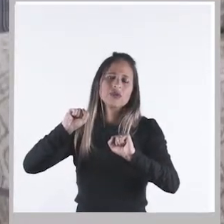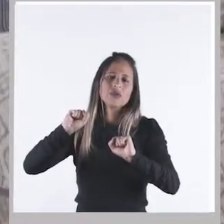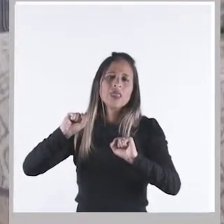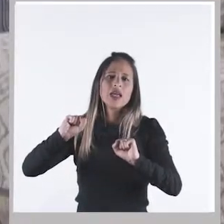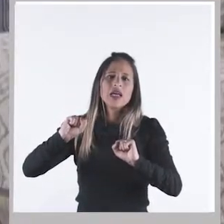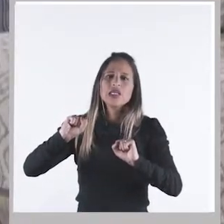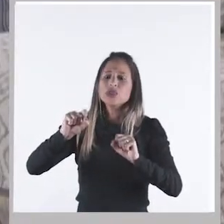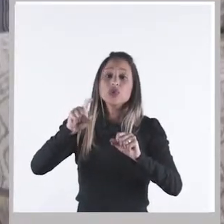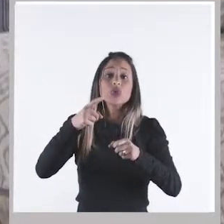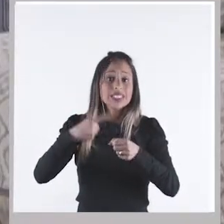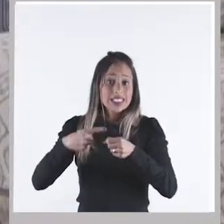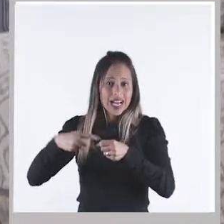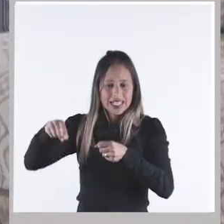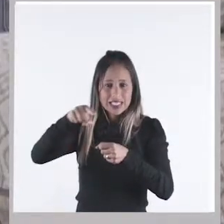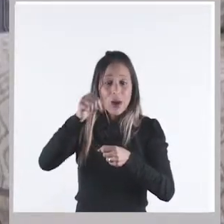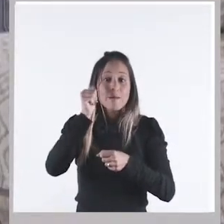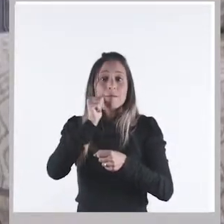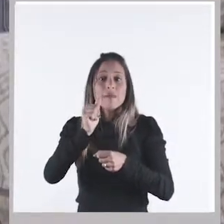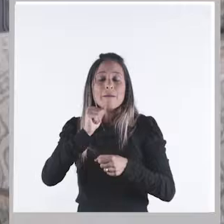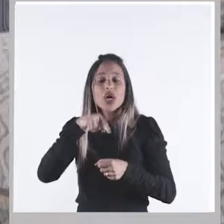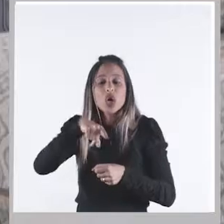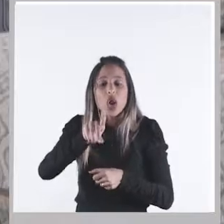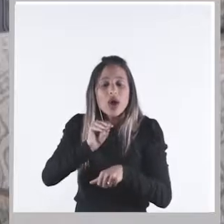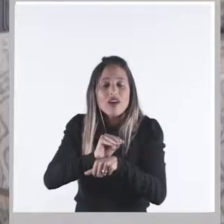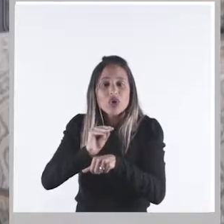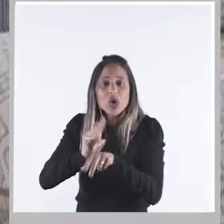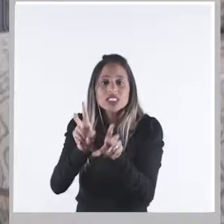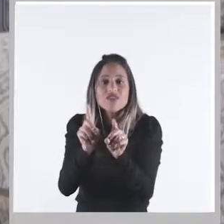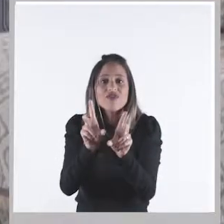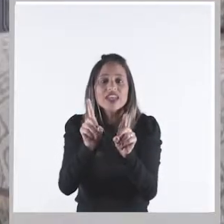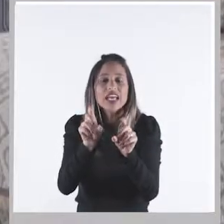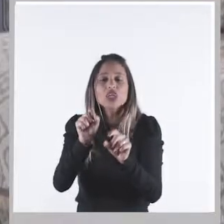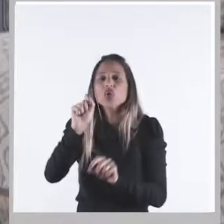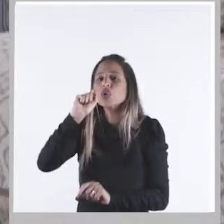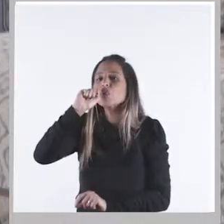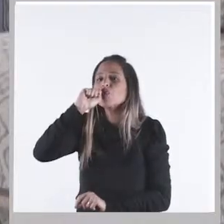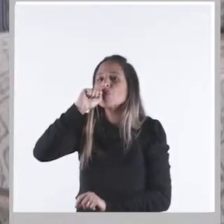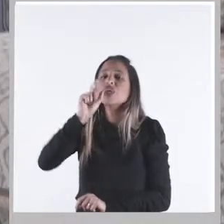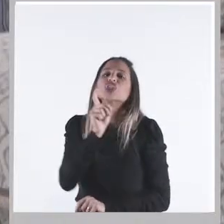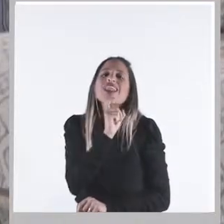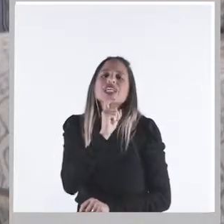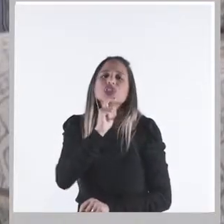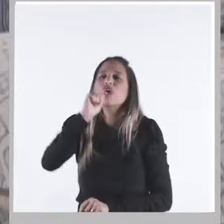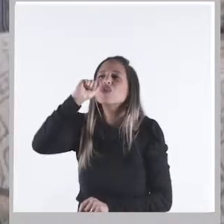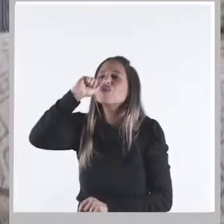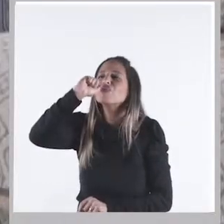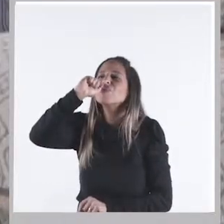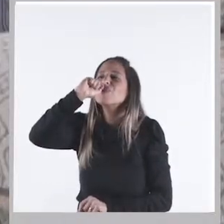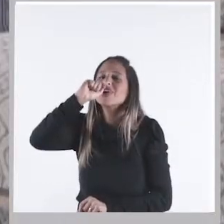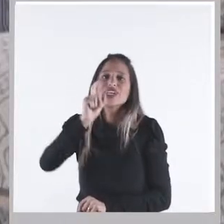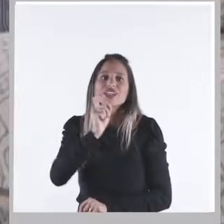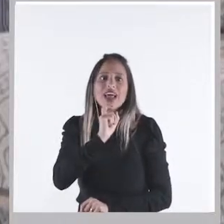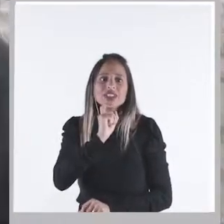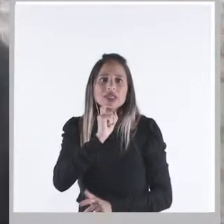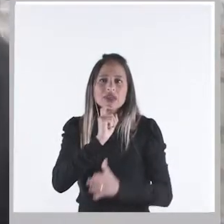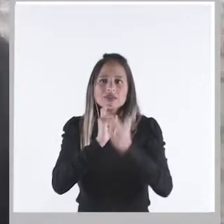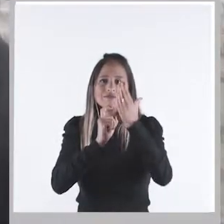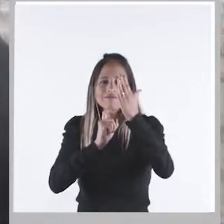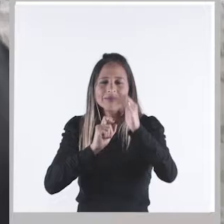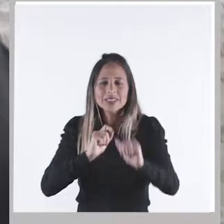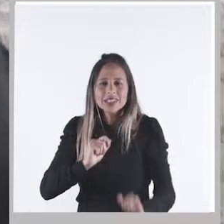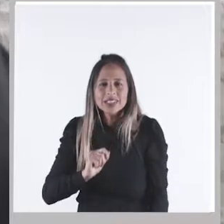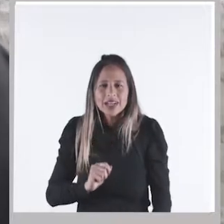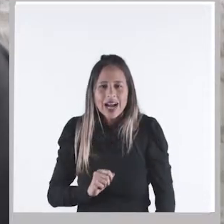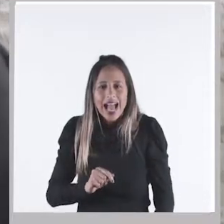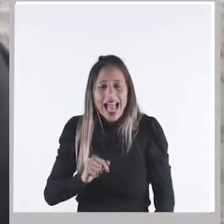dos distritos ali, a mamãe colocava a gente para vender suco gelado na porta do vestiário. Eu falo, velho, essa mulher é